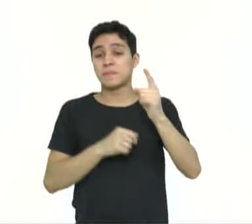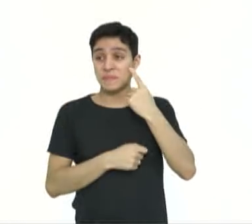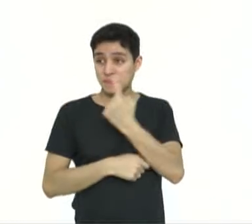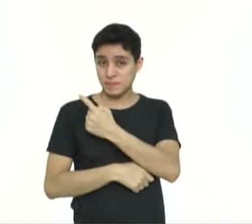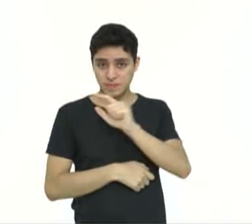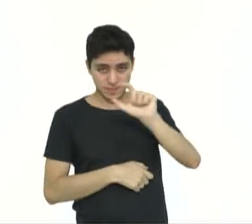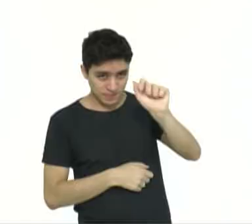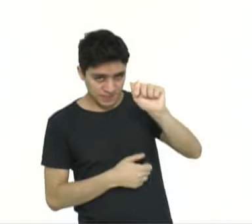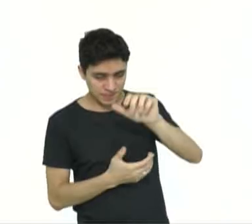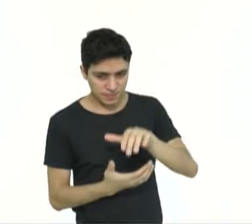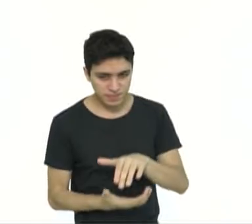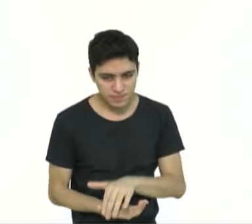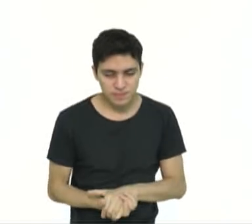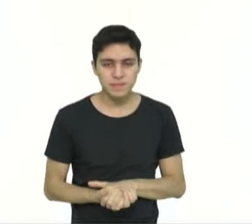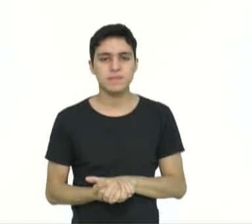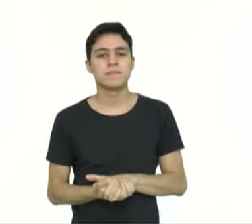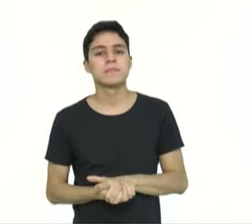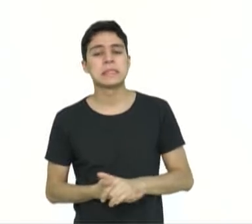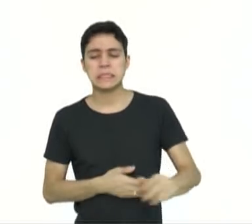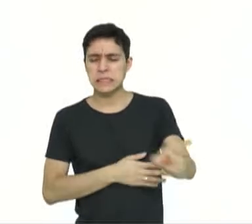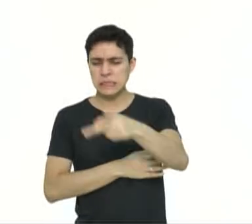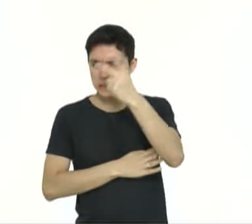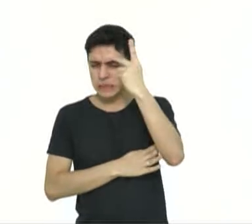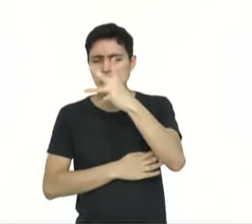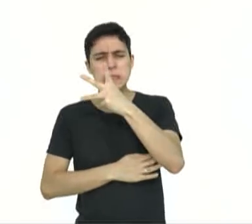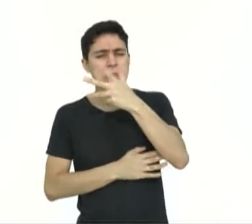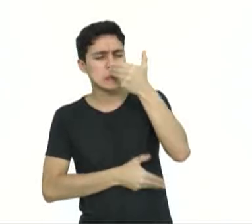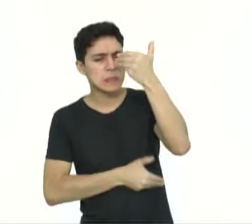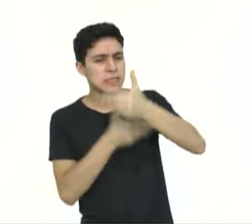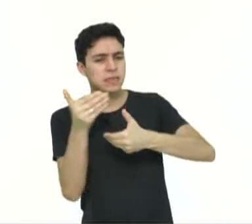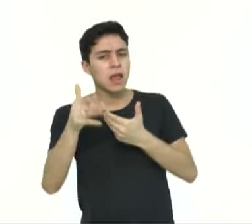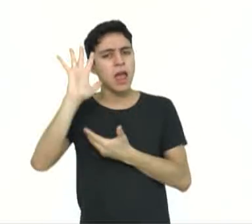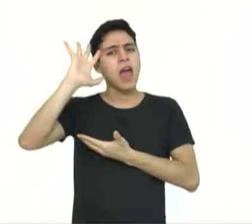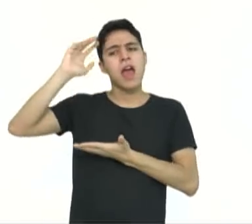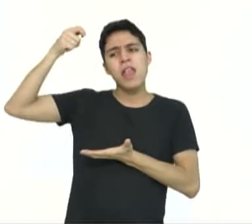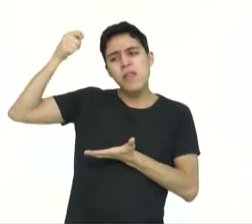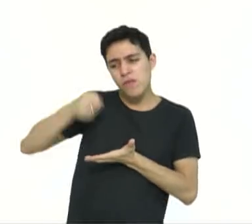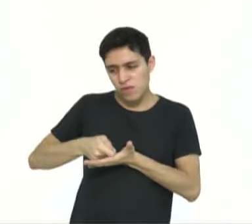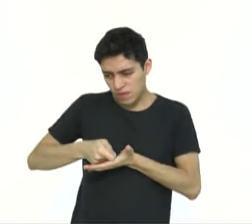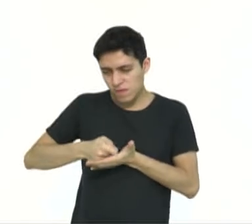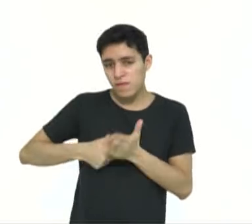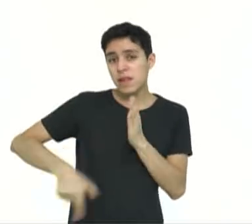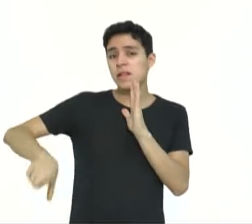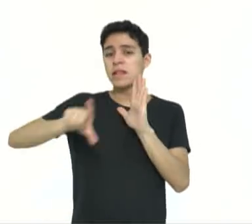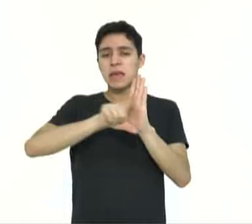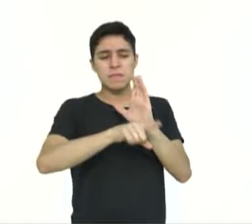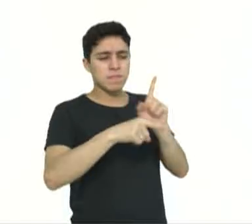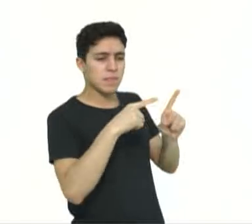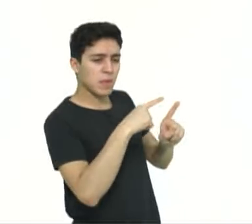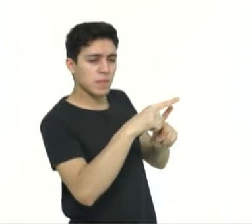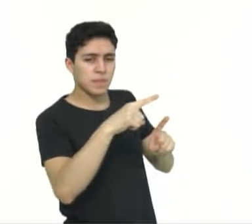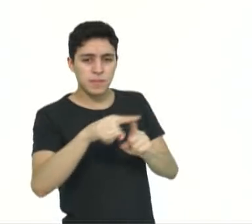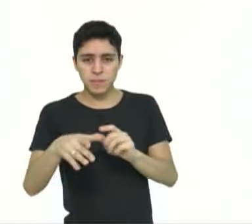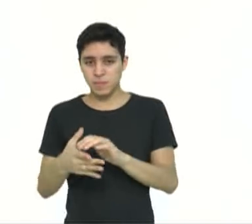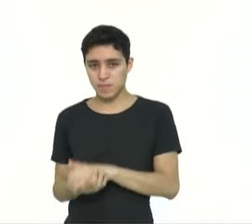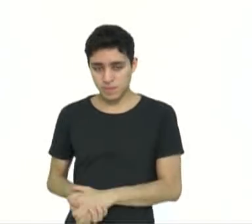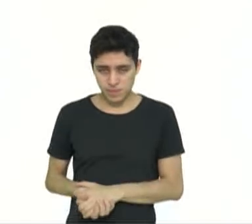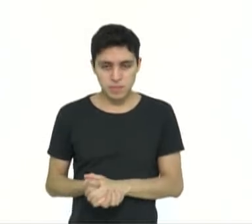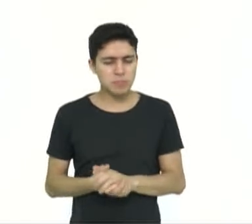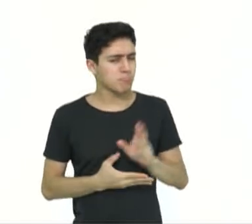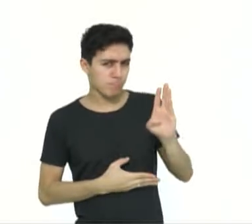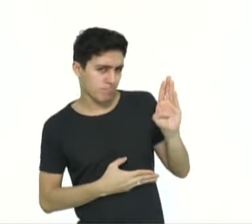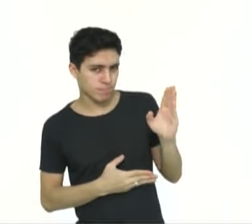A. São Paulo demorou muito a tomar a decisão de transformar em lei a proibição. Letra B.